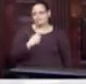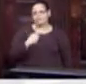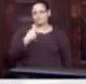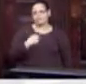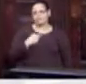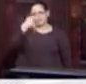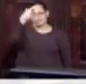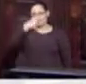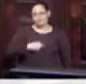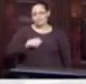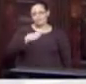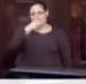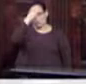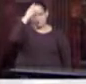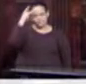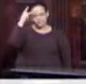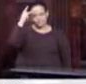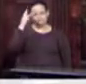pessoa